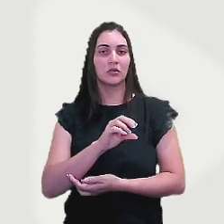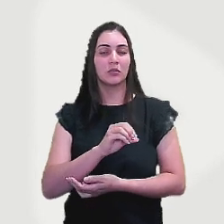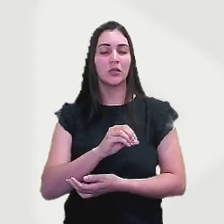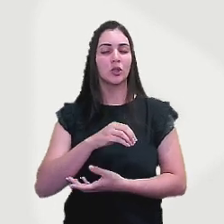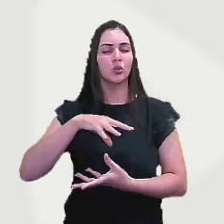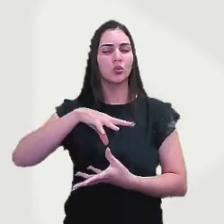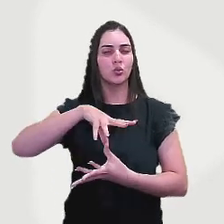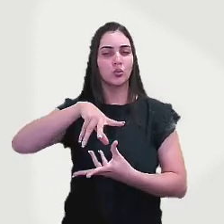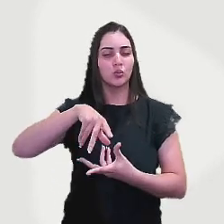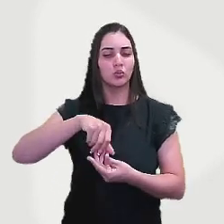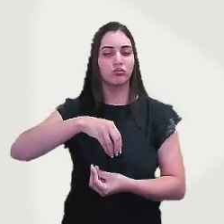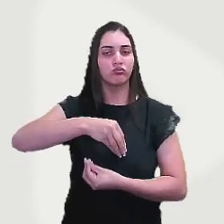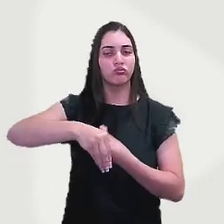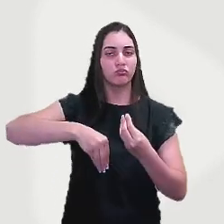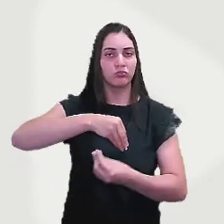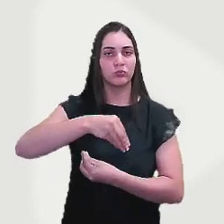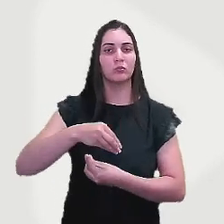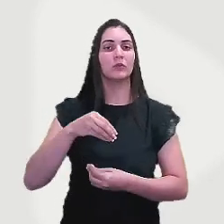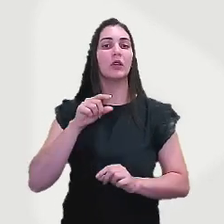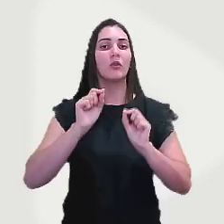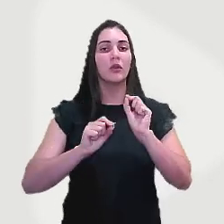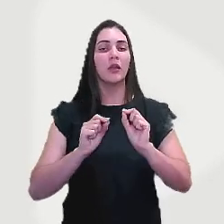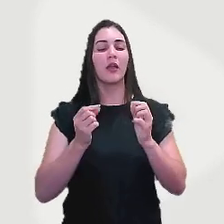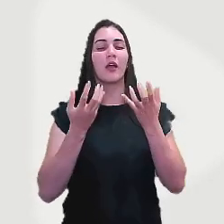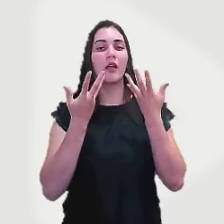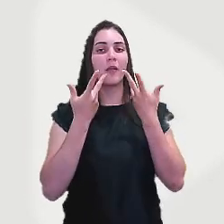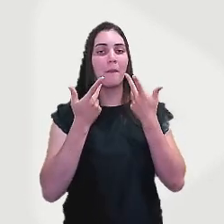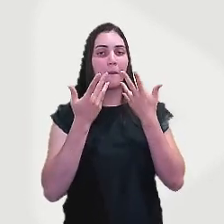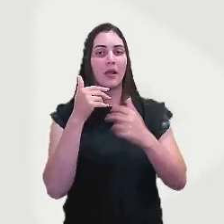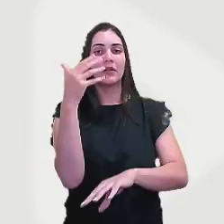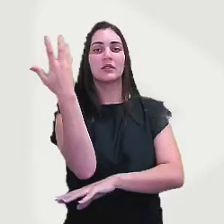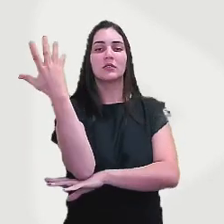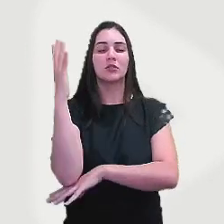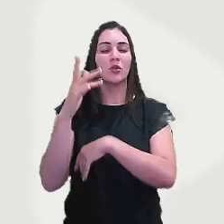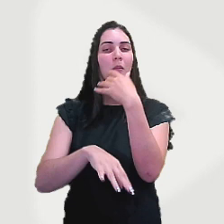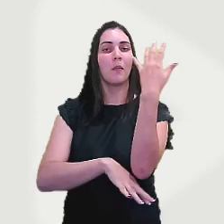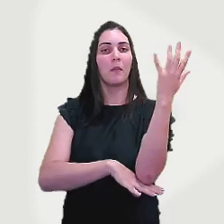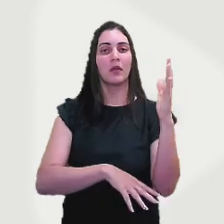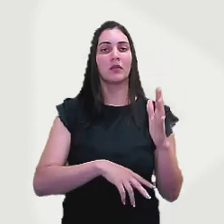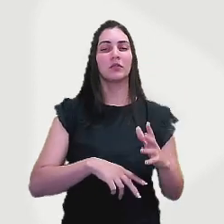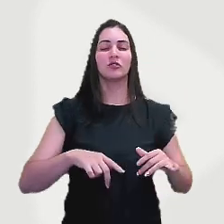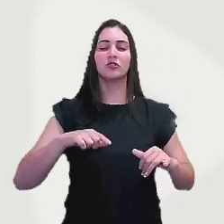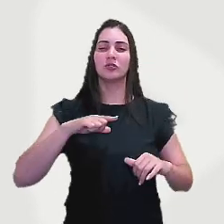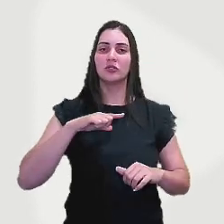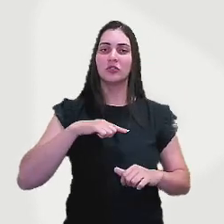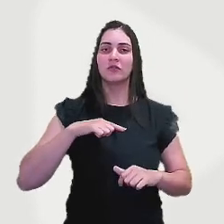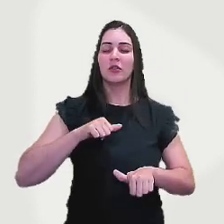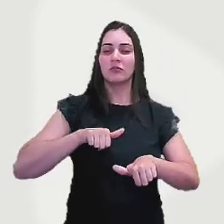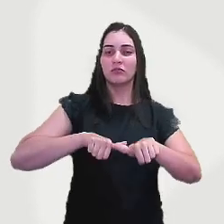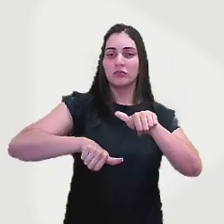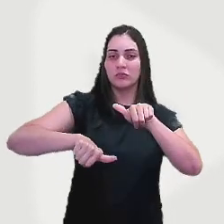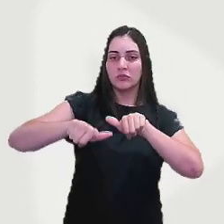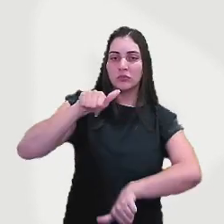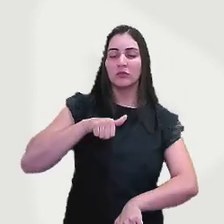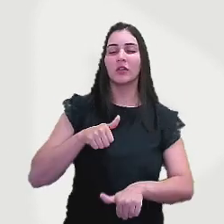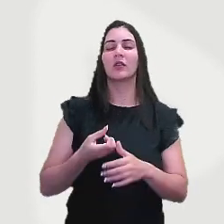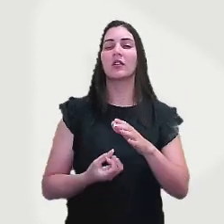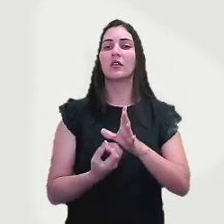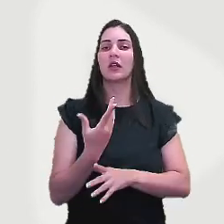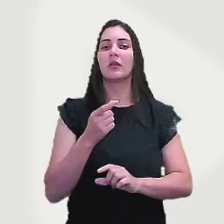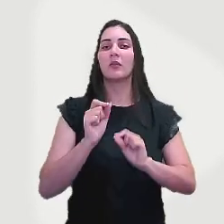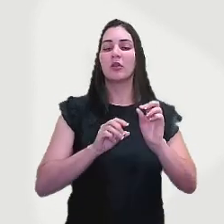e misturado. São animais ou plantas que sofreram modificações geradas pela transferência, olha,